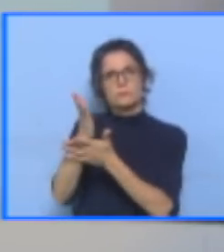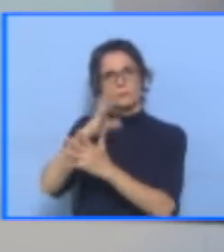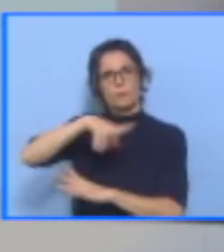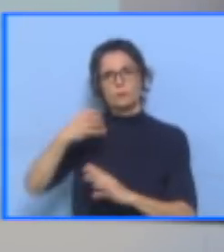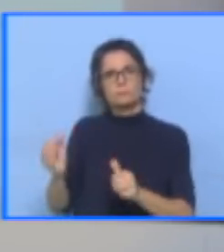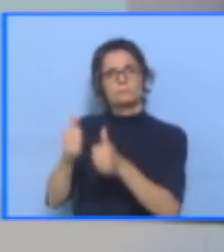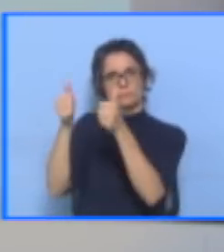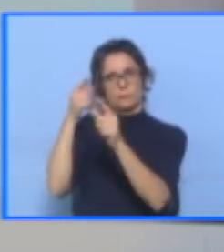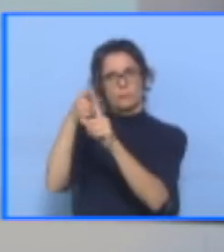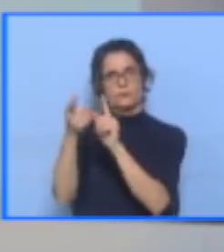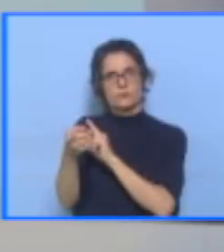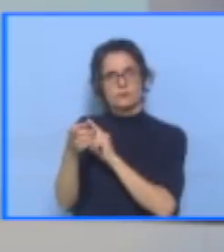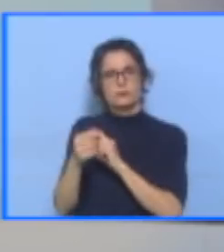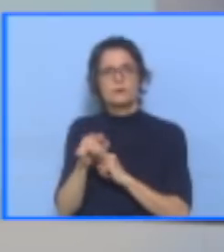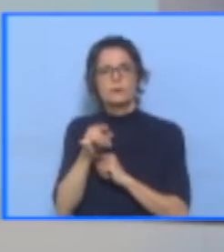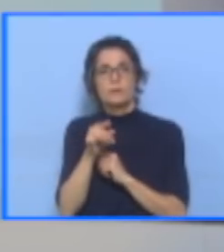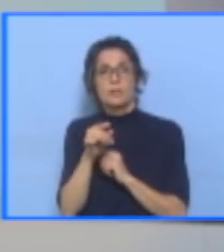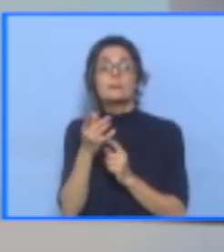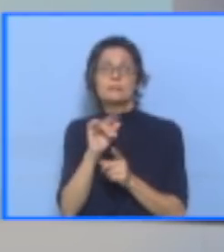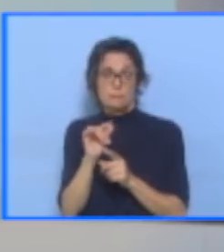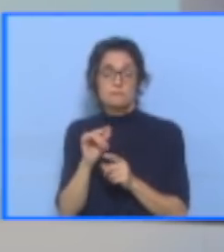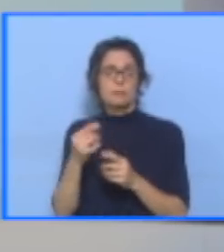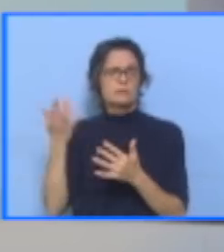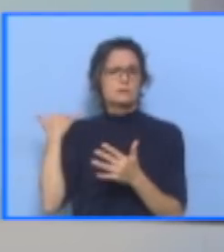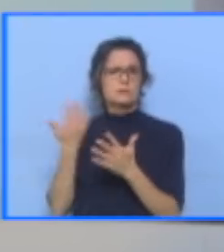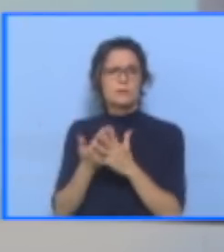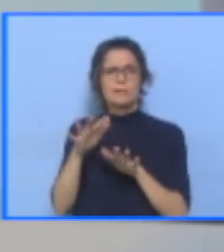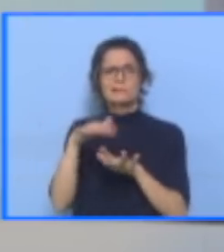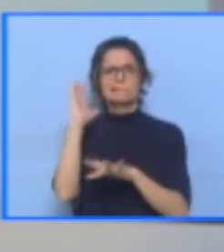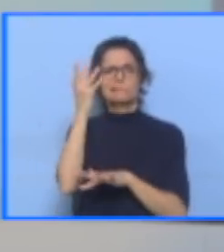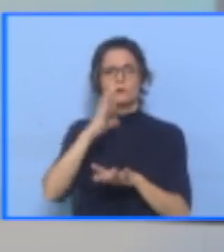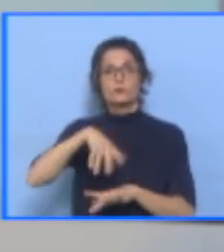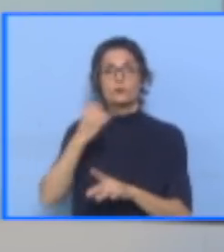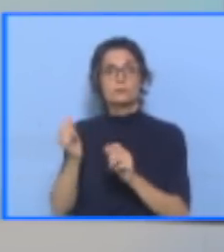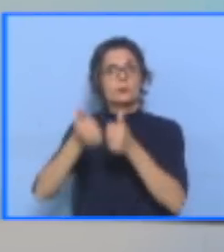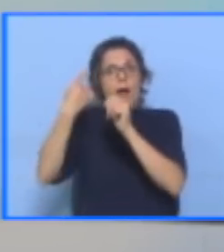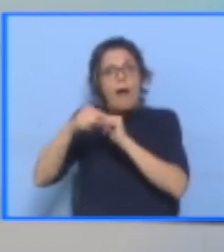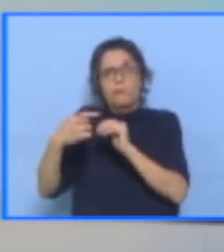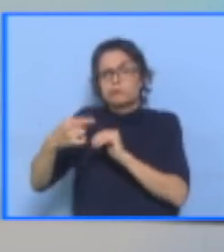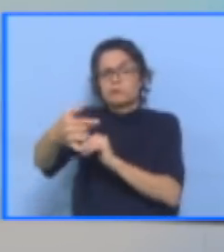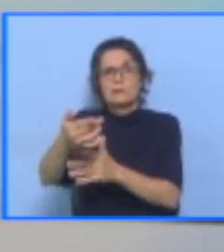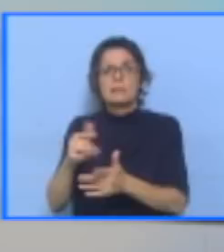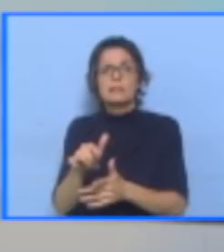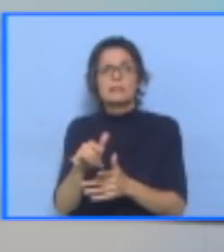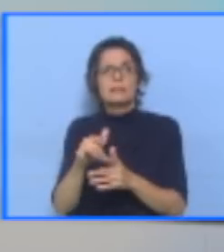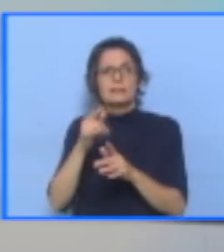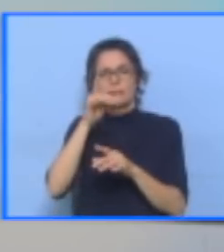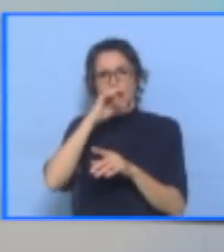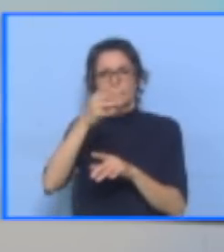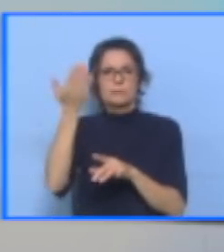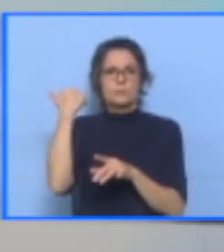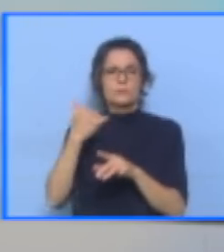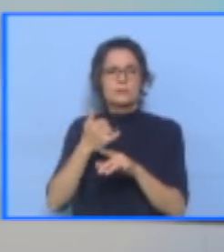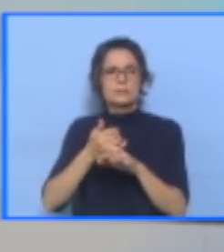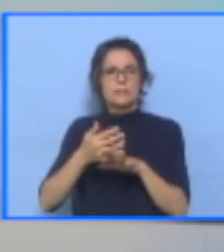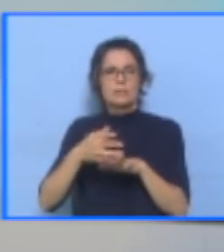um conjunto de conferências por um mundo melhor. Estava presente Dom Manuel Vieira Pinto, o bispo de Nampula, era uma figura de referência